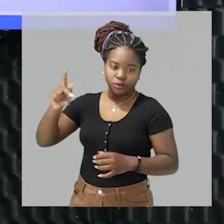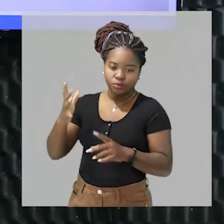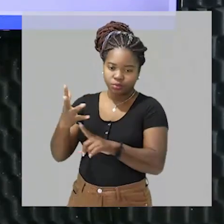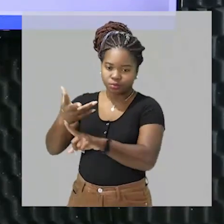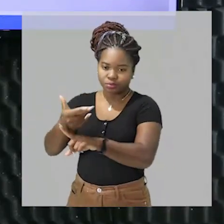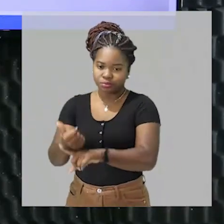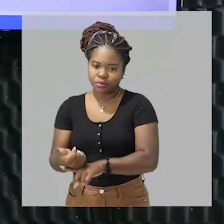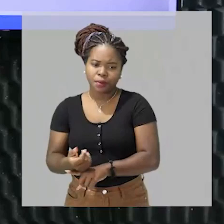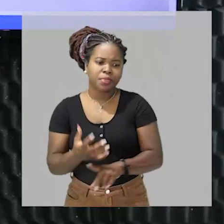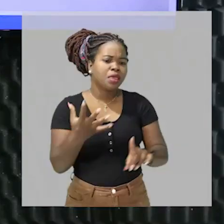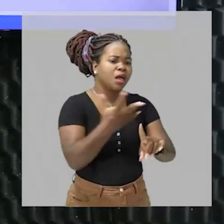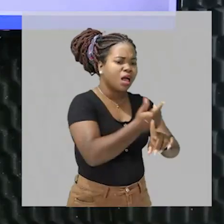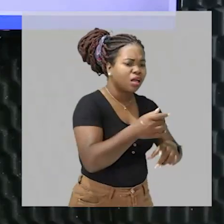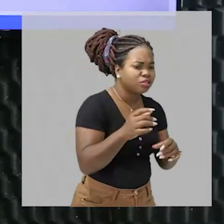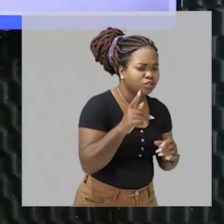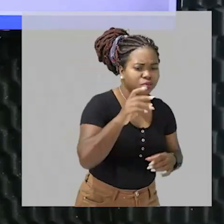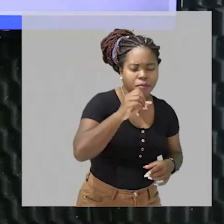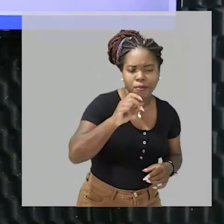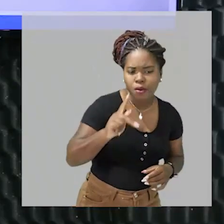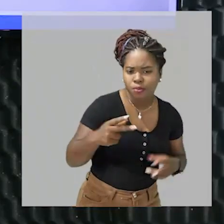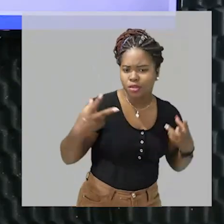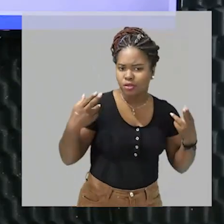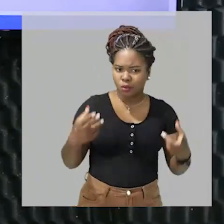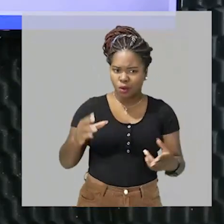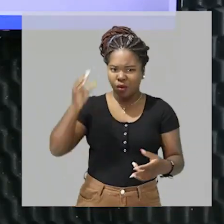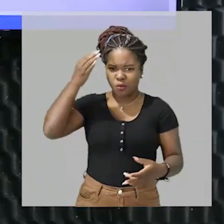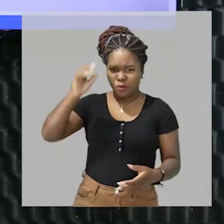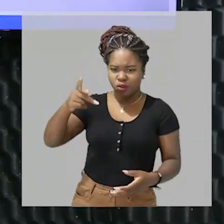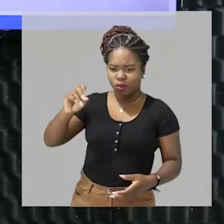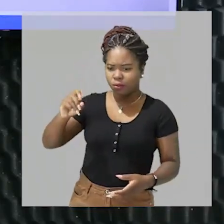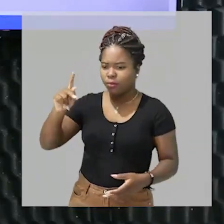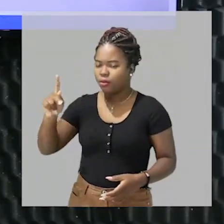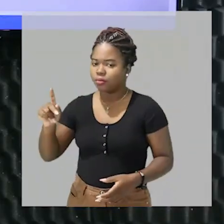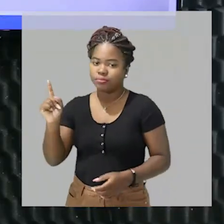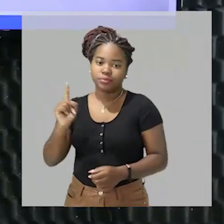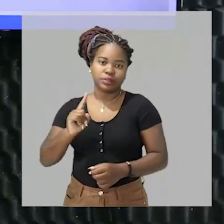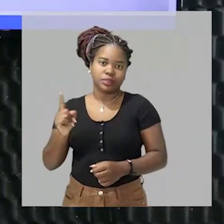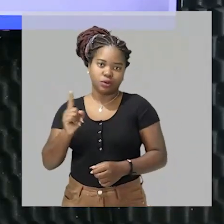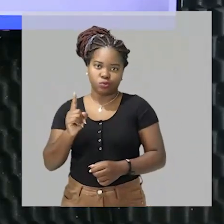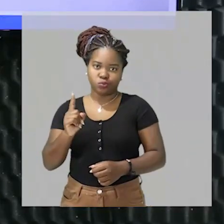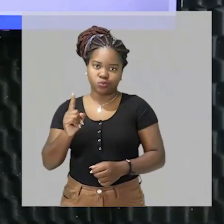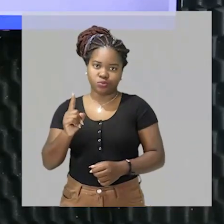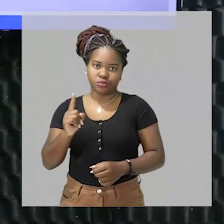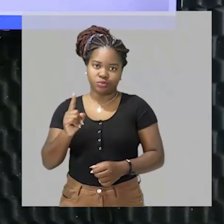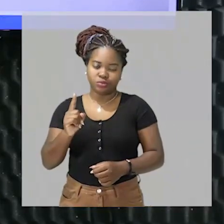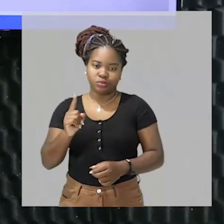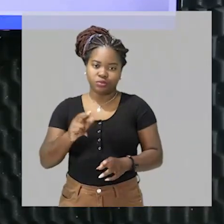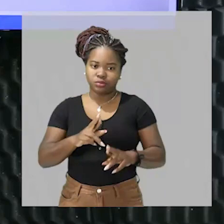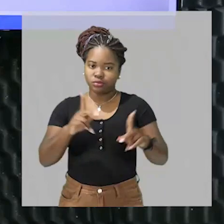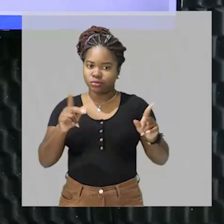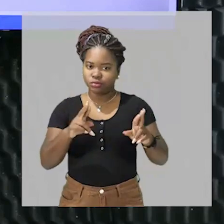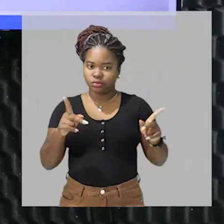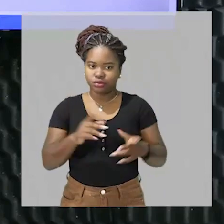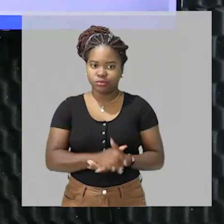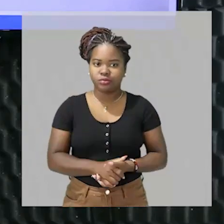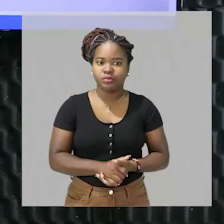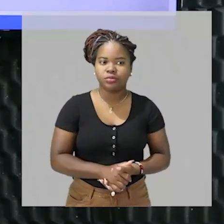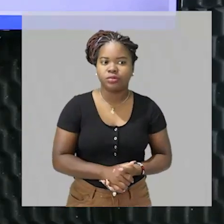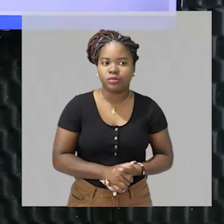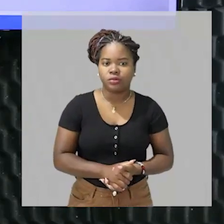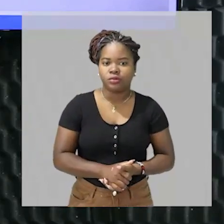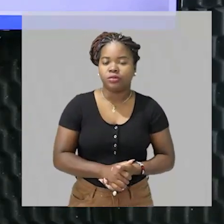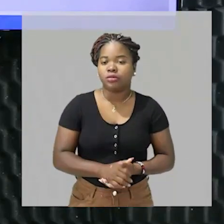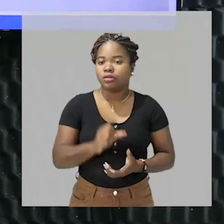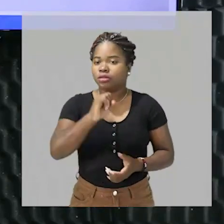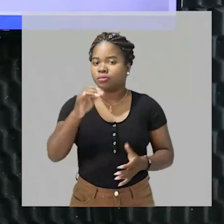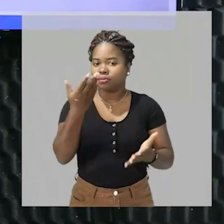é o gancho, o pontapé inicial para que a gente comece a entender o conceito da cultura pop. O que é a pop art? Corre lá para quem a gente já